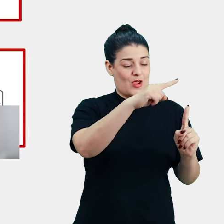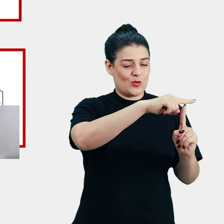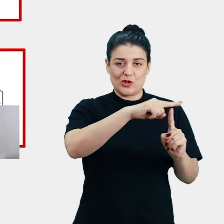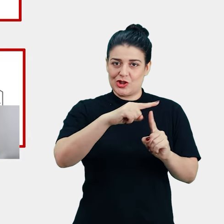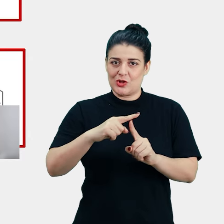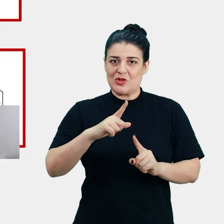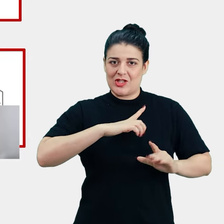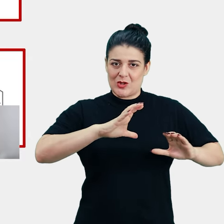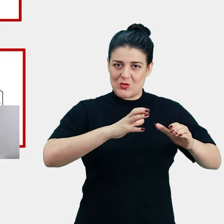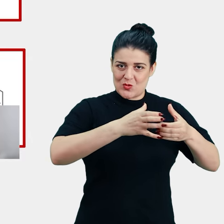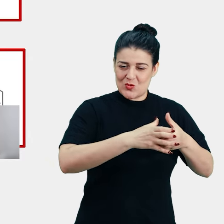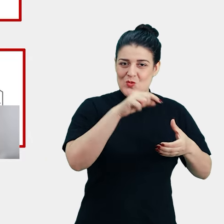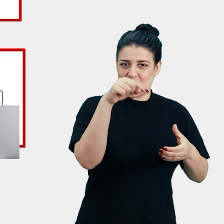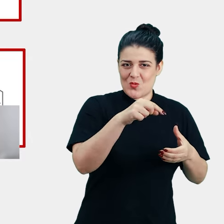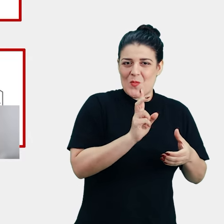benzilexoquinolínicos,